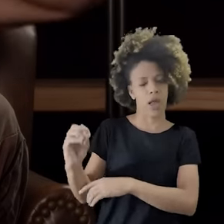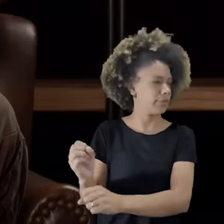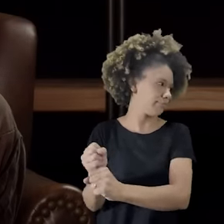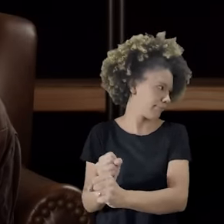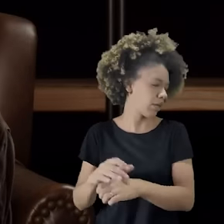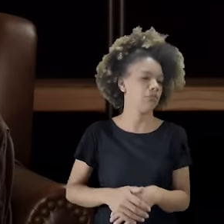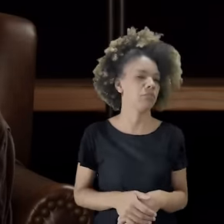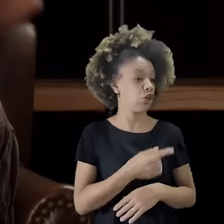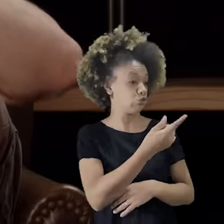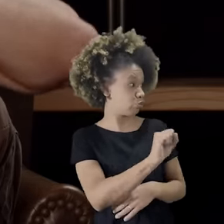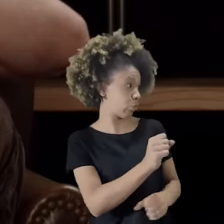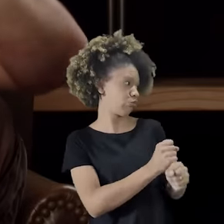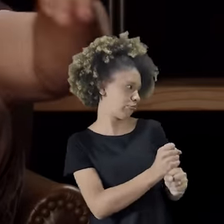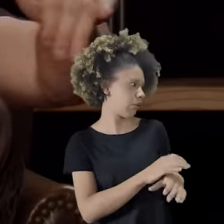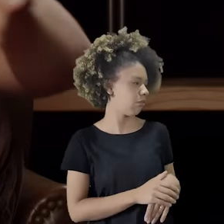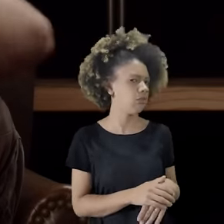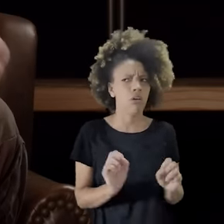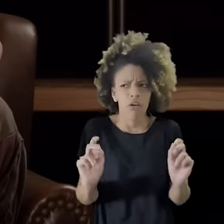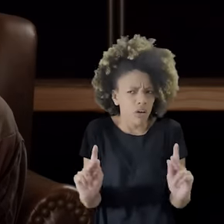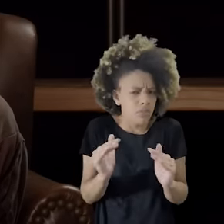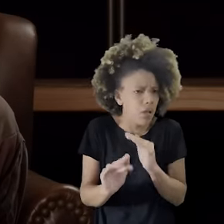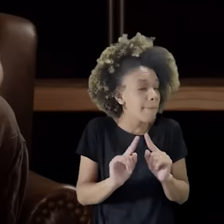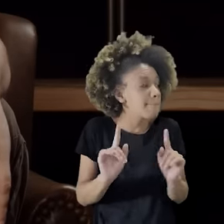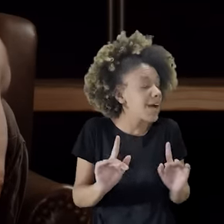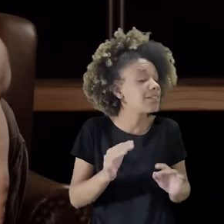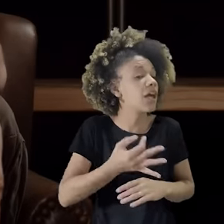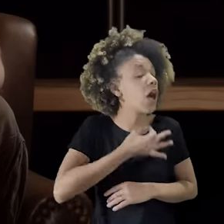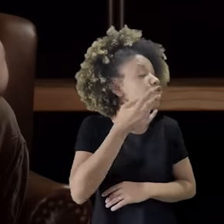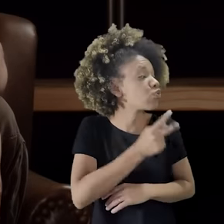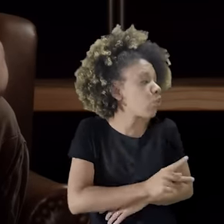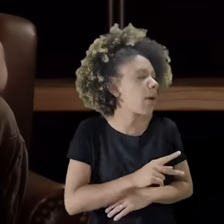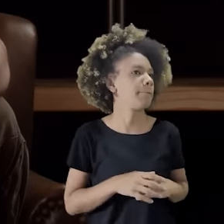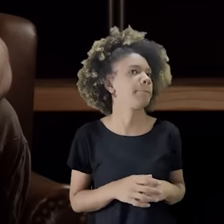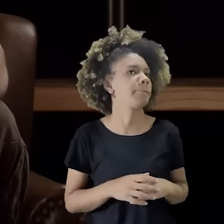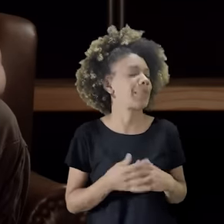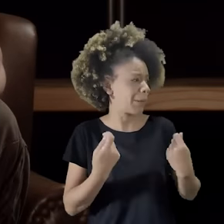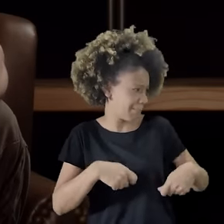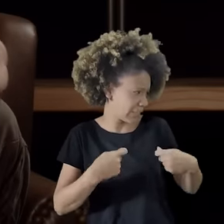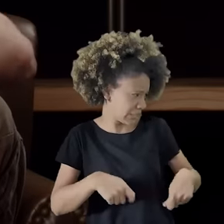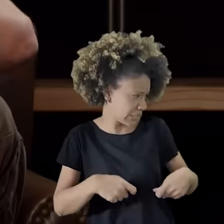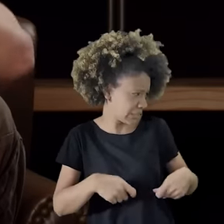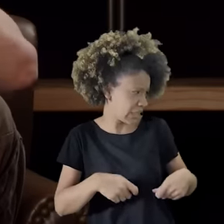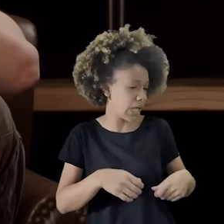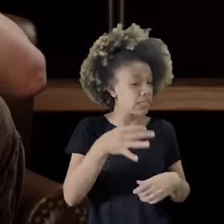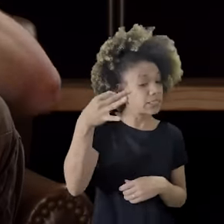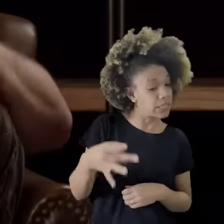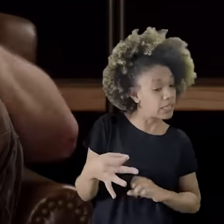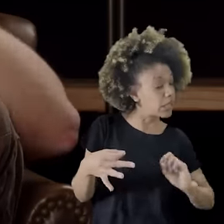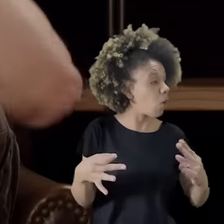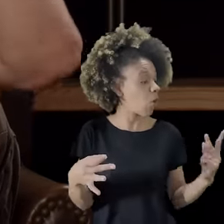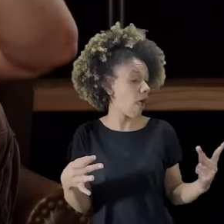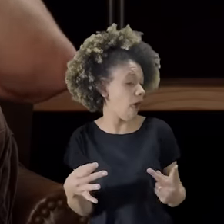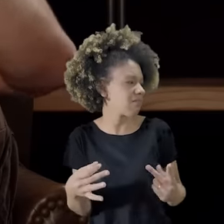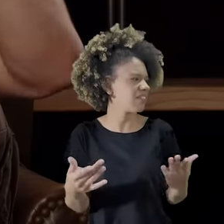de idade contra 18 anos discordar Tá tudo bem mas será que a tua opinião ela precisa ser acerta e você